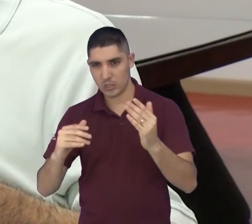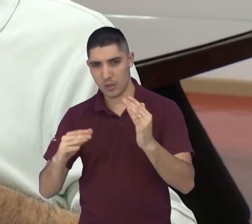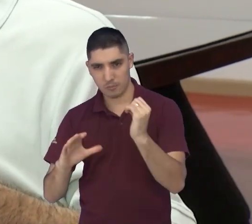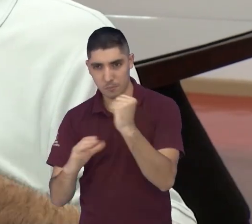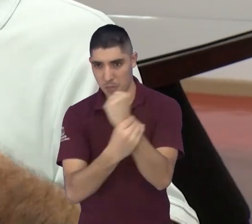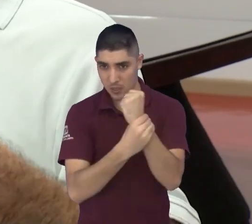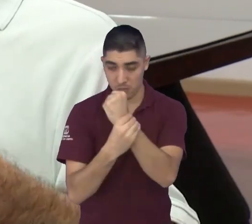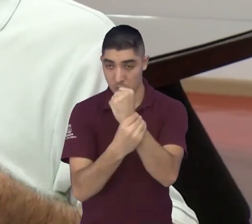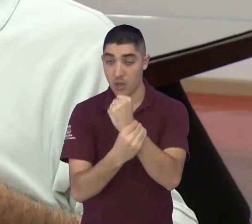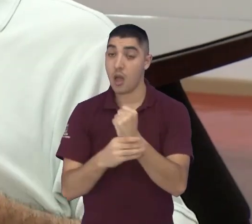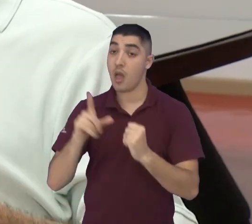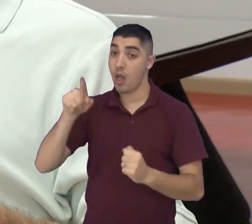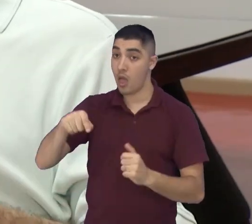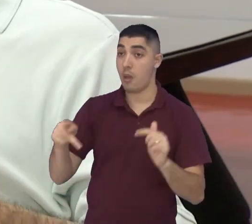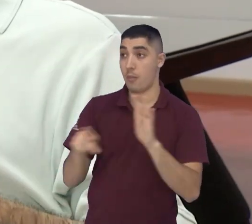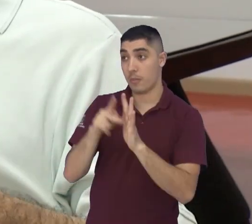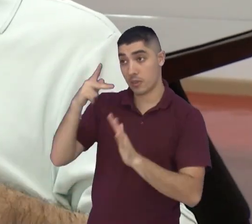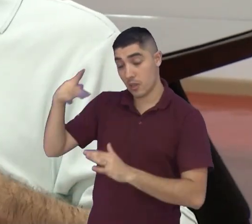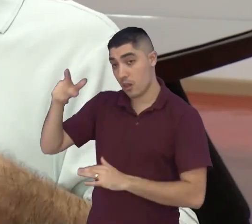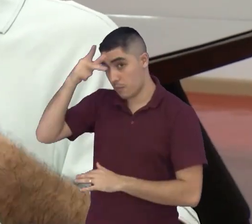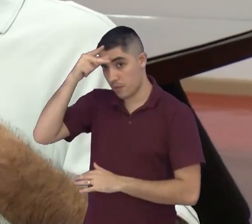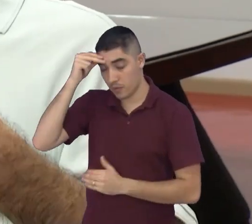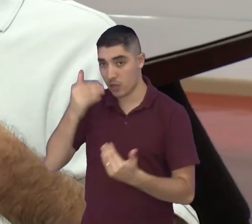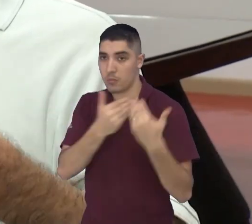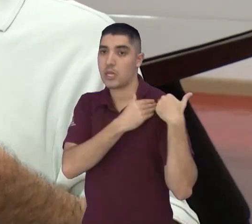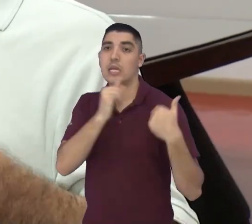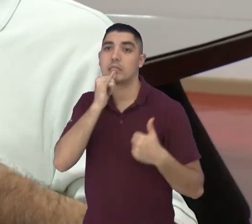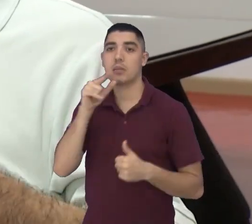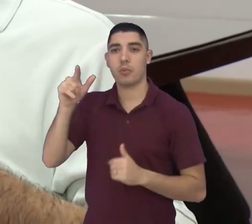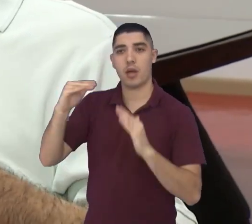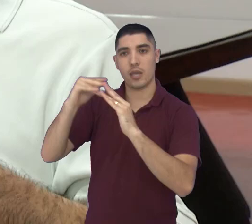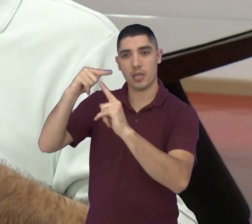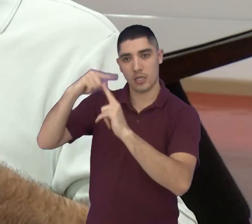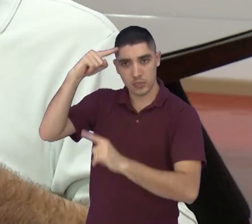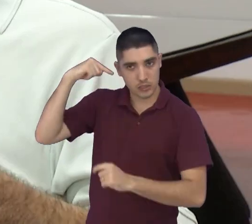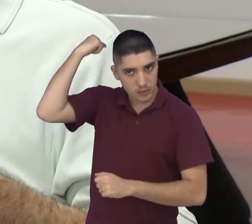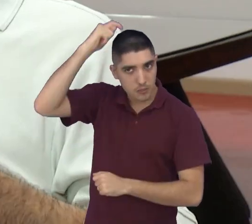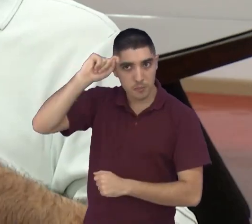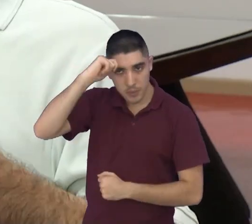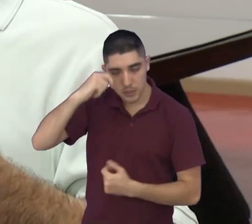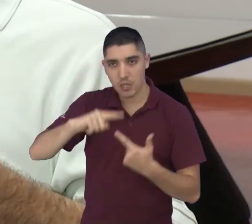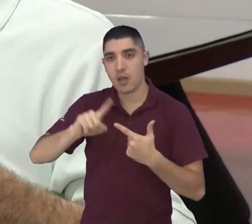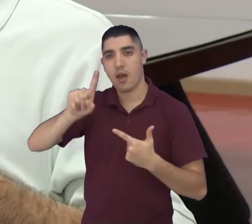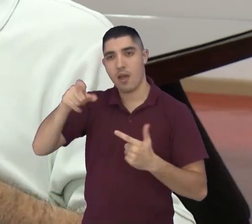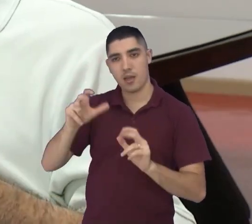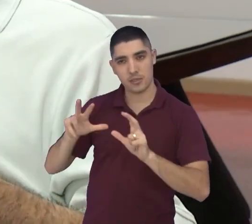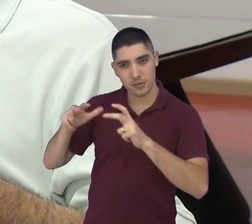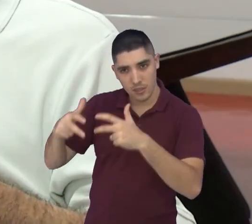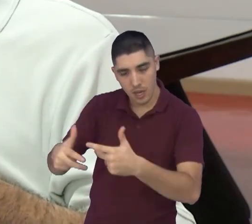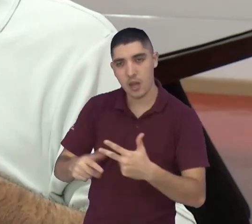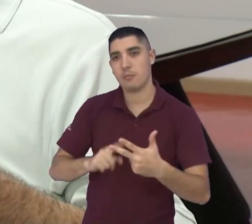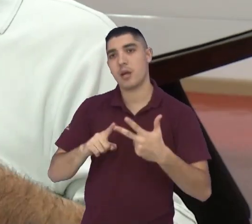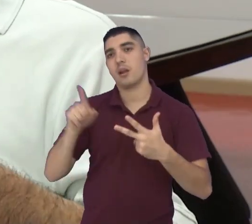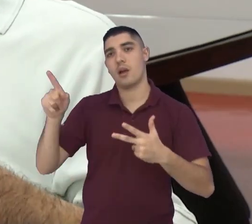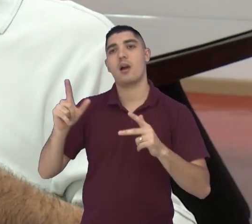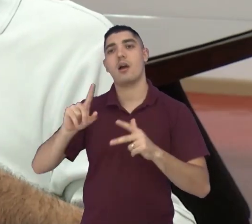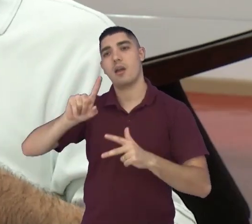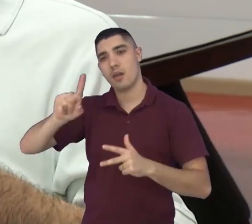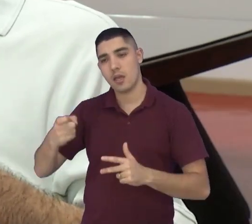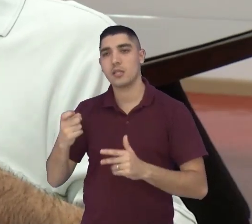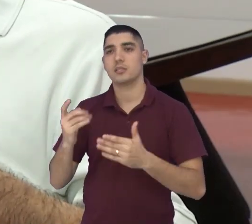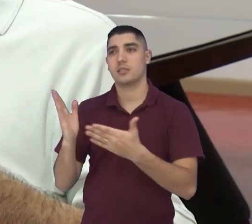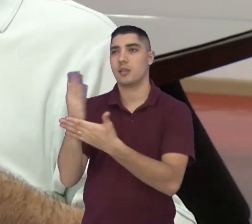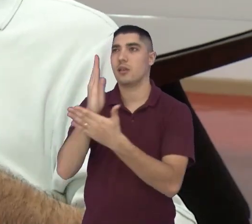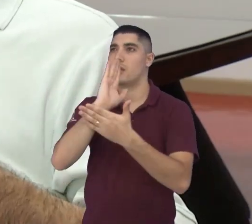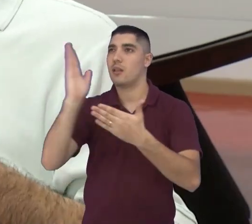ter. Manter a Igreja São Benedito, manter a antiga Câmara, manter onde é a biblioteca, o antigo Teatro